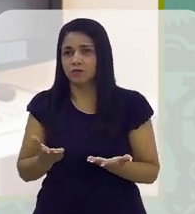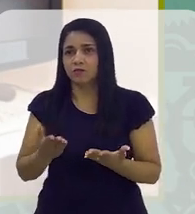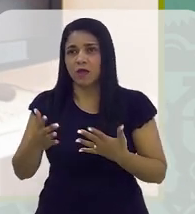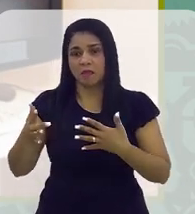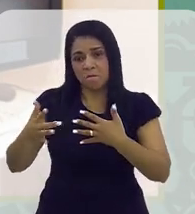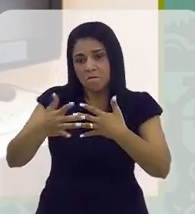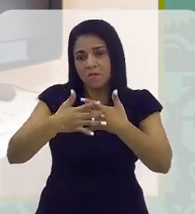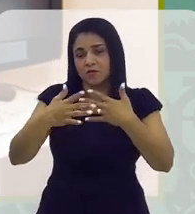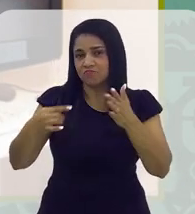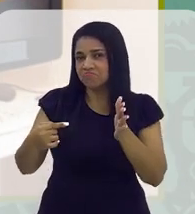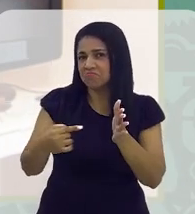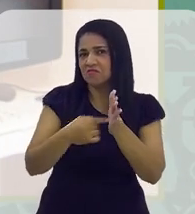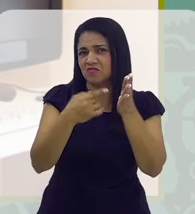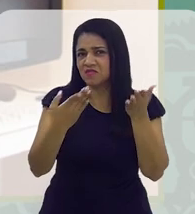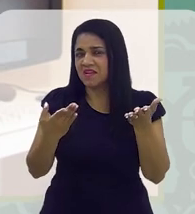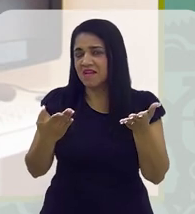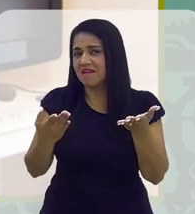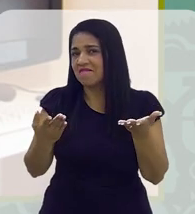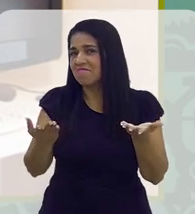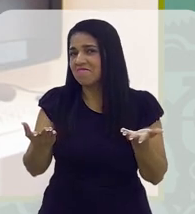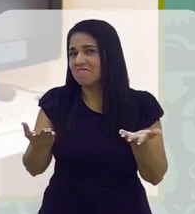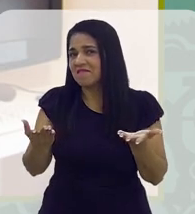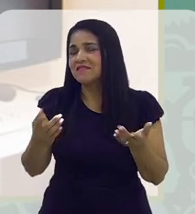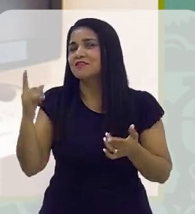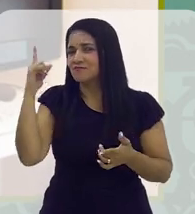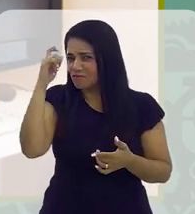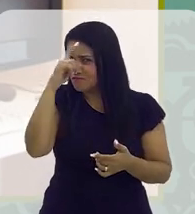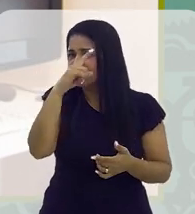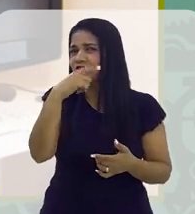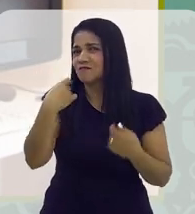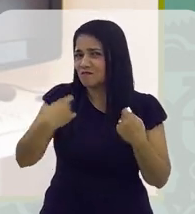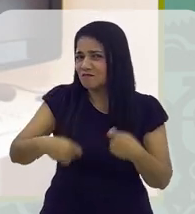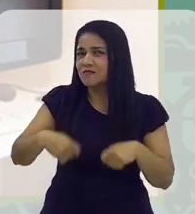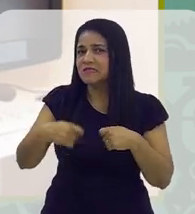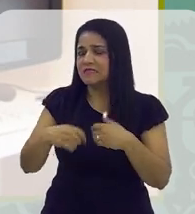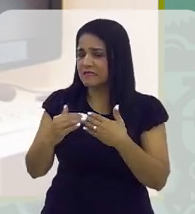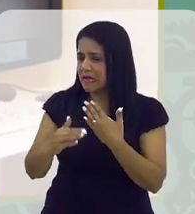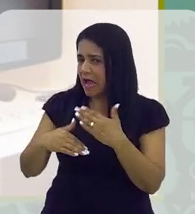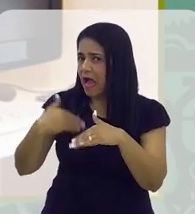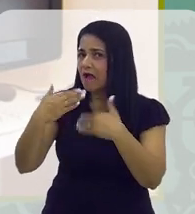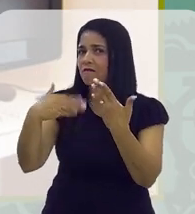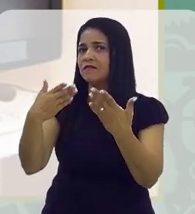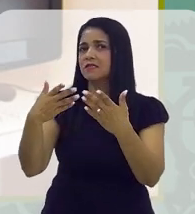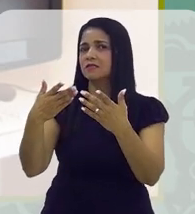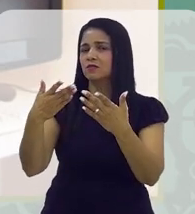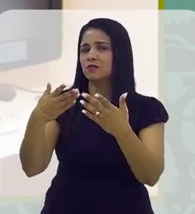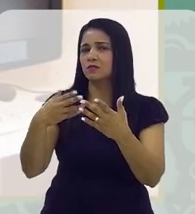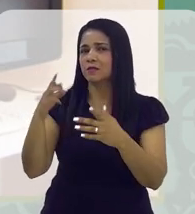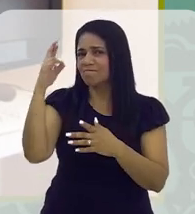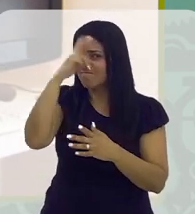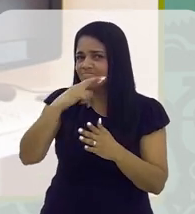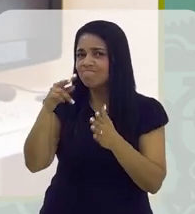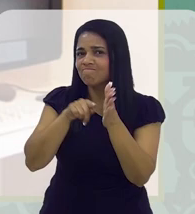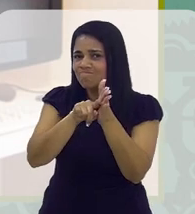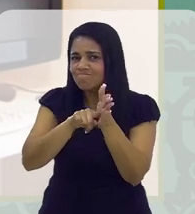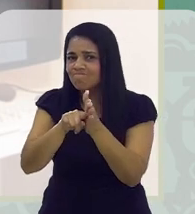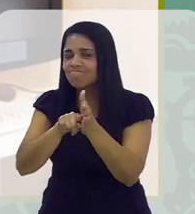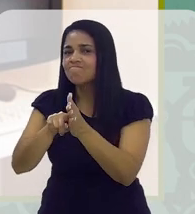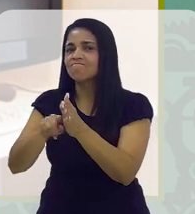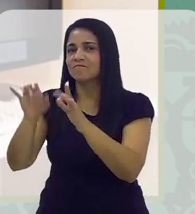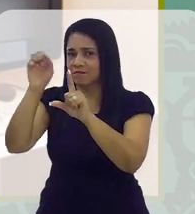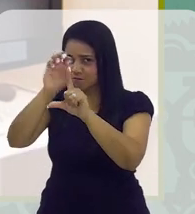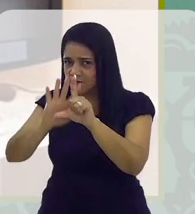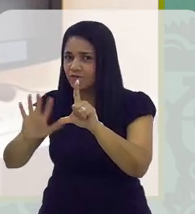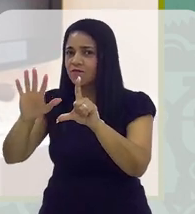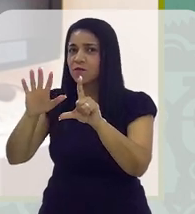lá, tem um botão para denunciar, você pode denunciar, mas é difícil, ainda precisa um avanço maior dessas plataformas para